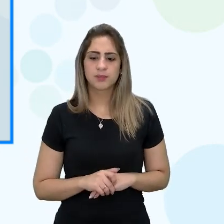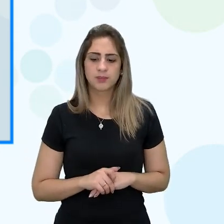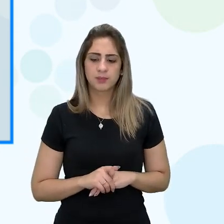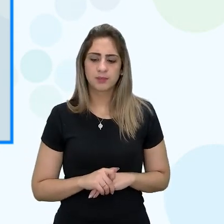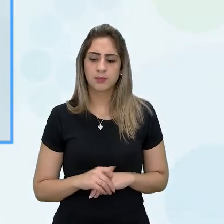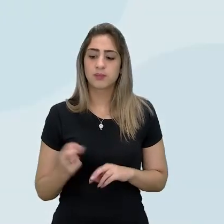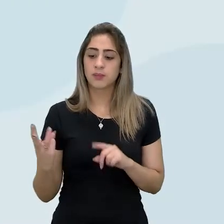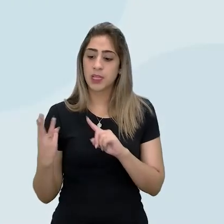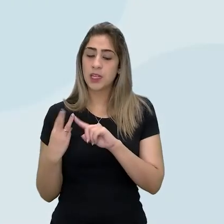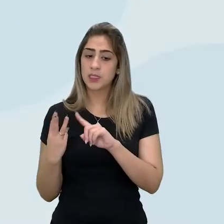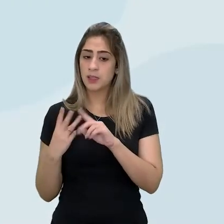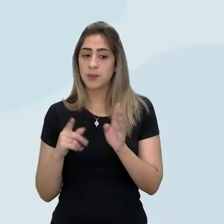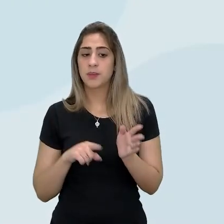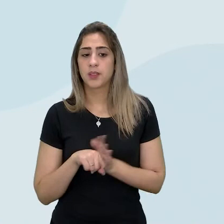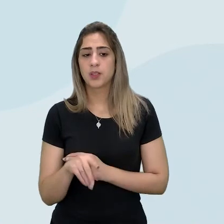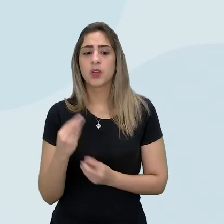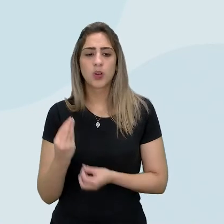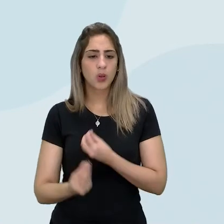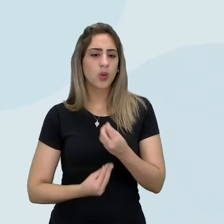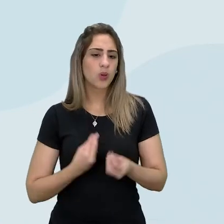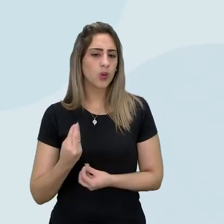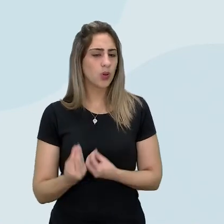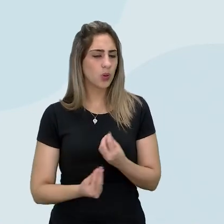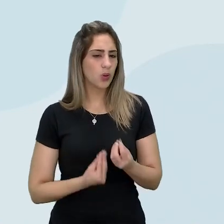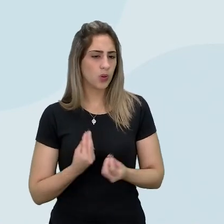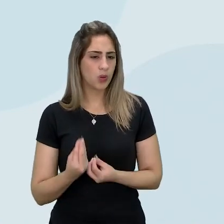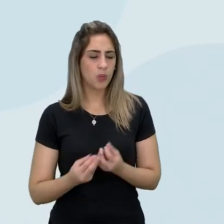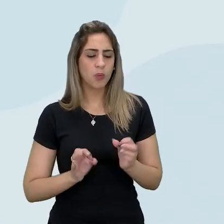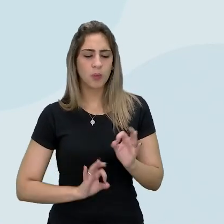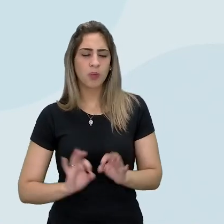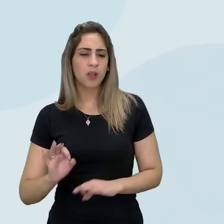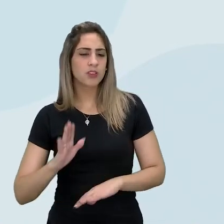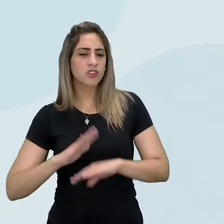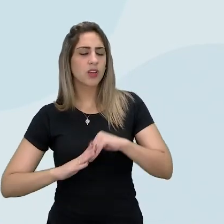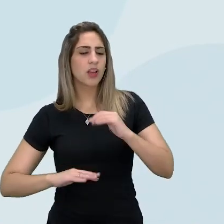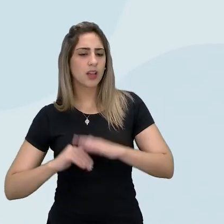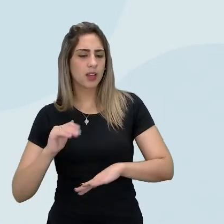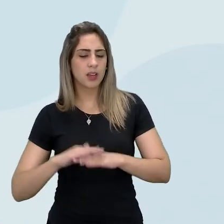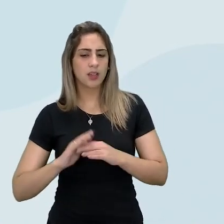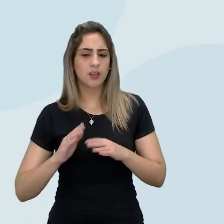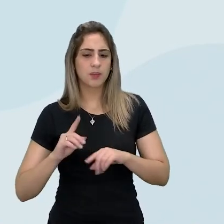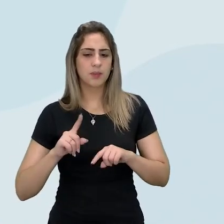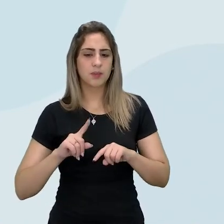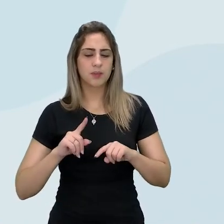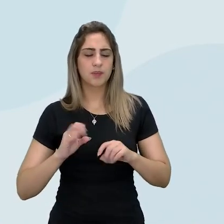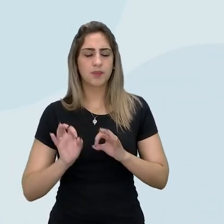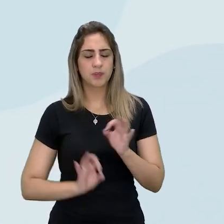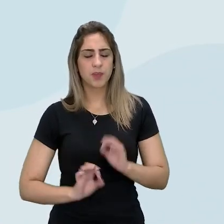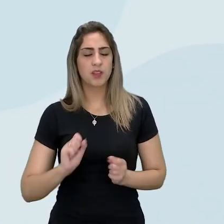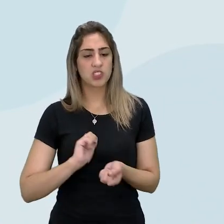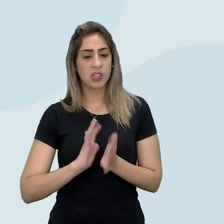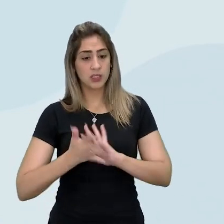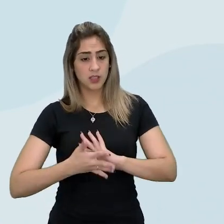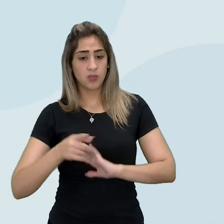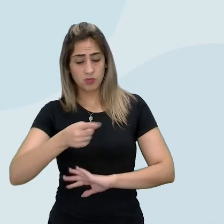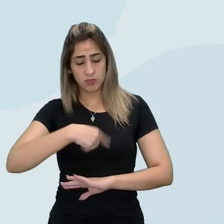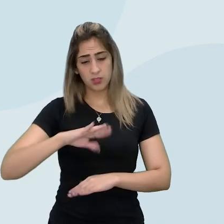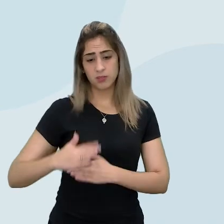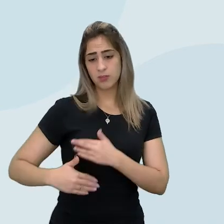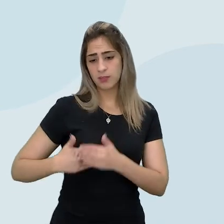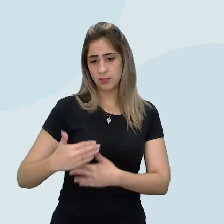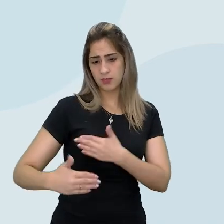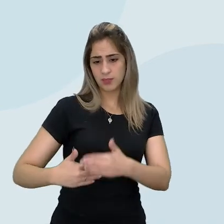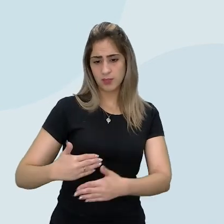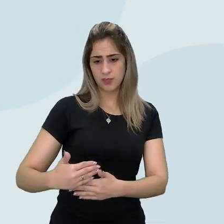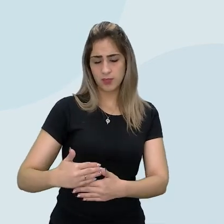a terceira pergunta é justamente o plano de ação, né? Então, como colocar o plano de ação que vocês estão desenvolvendo